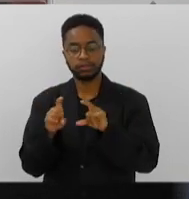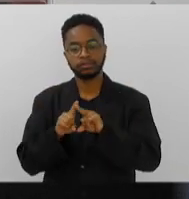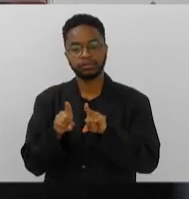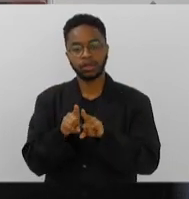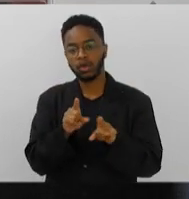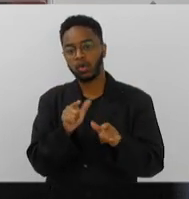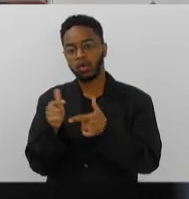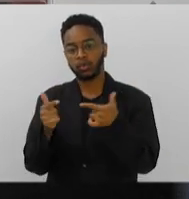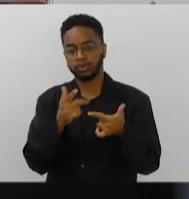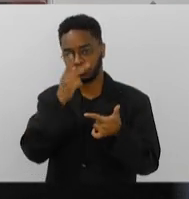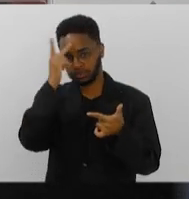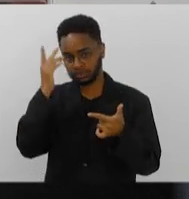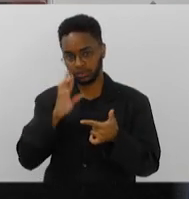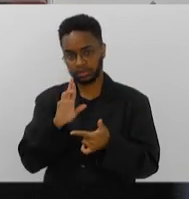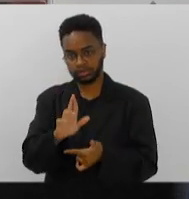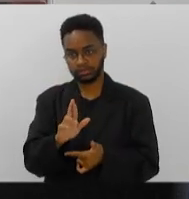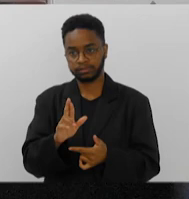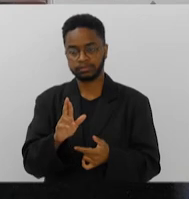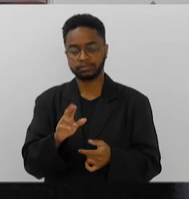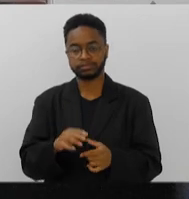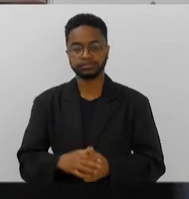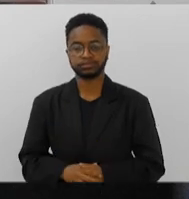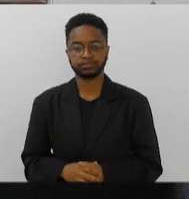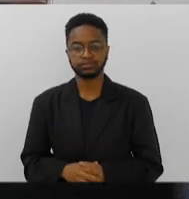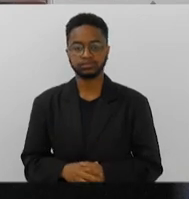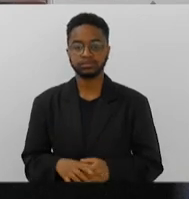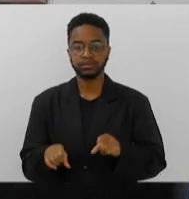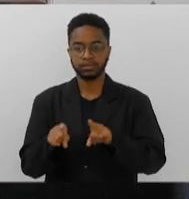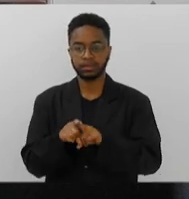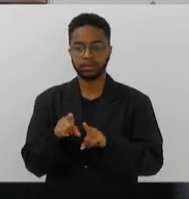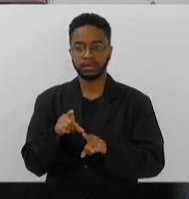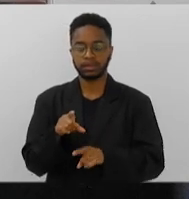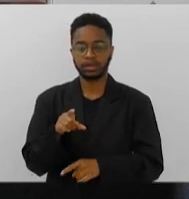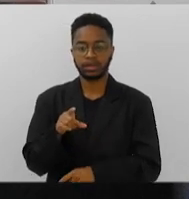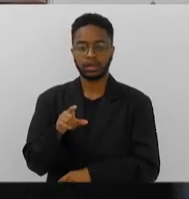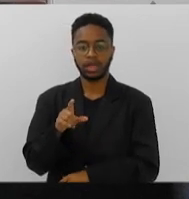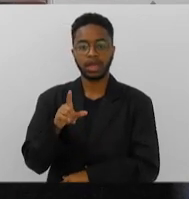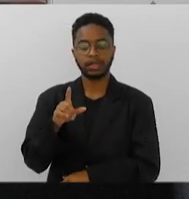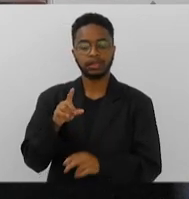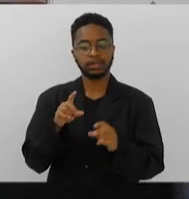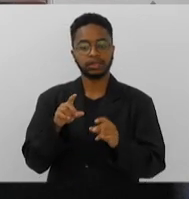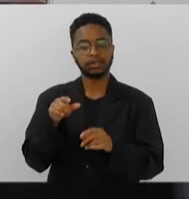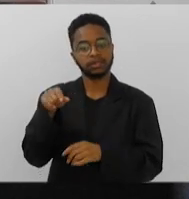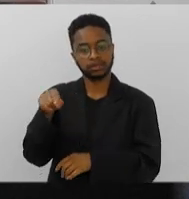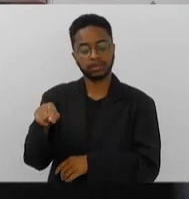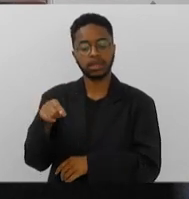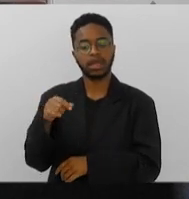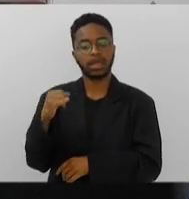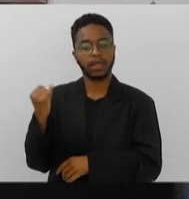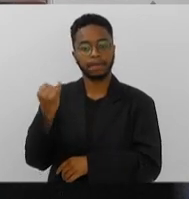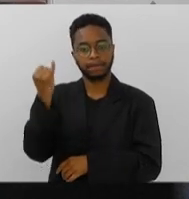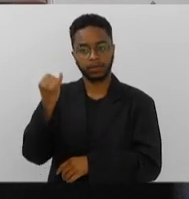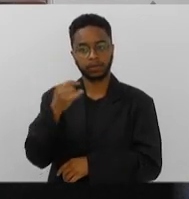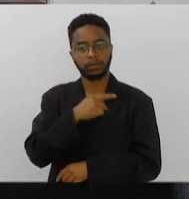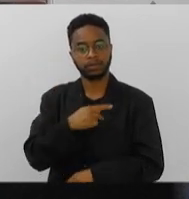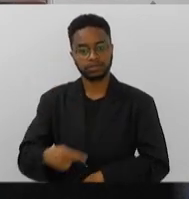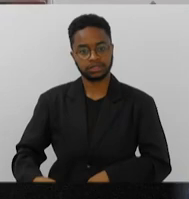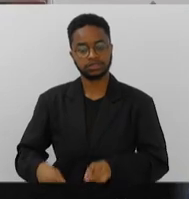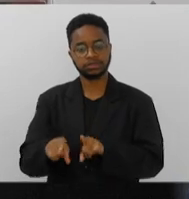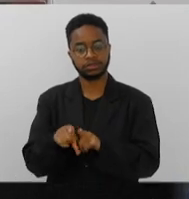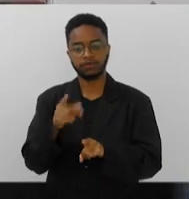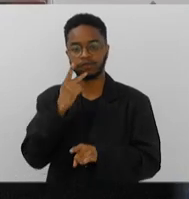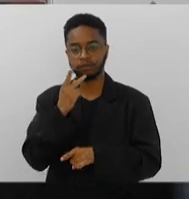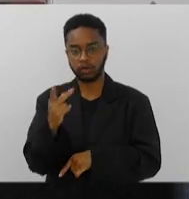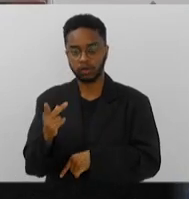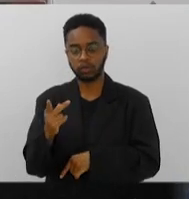outros representantes. A ANS, tão necessária nesse processo, o presidente Paulo Rebelo já se colocou à disposição, me